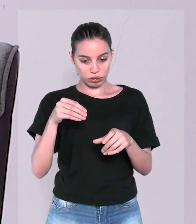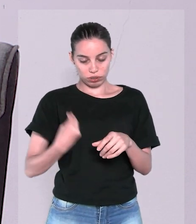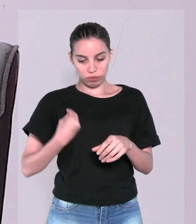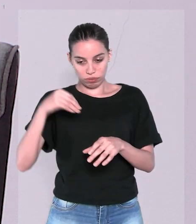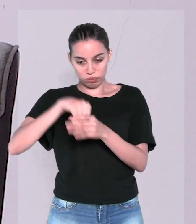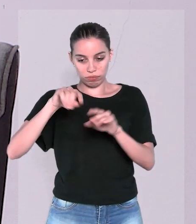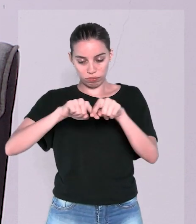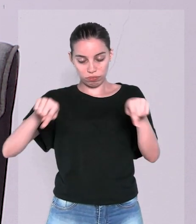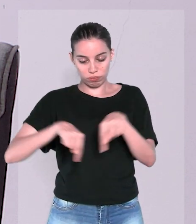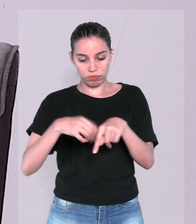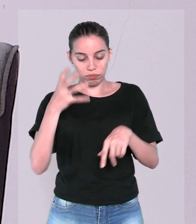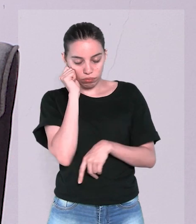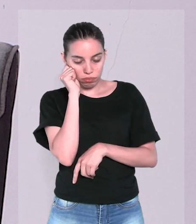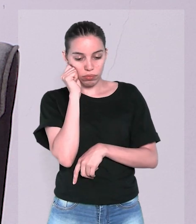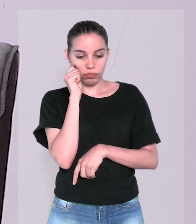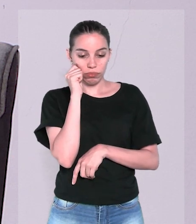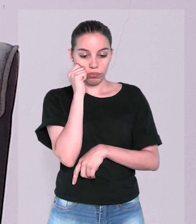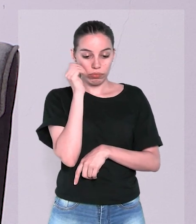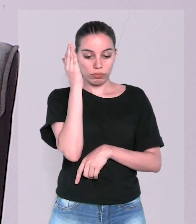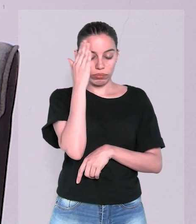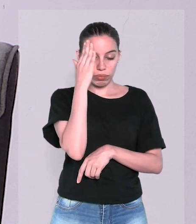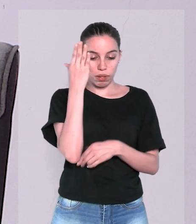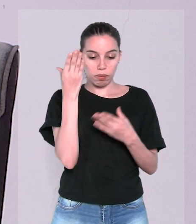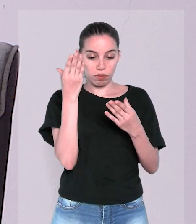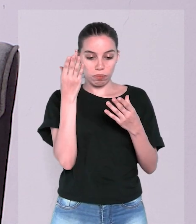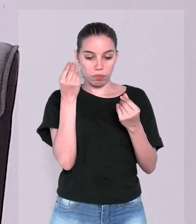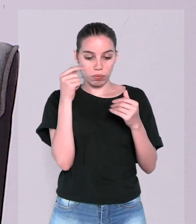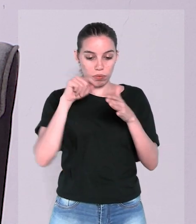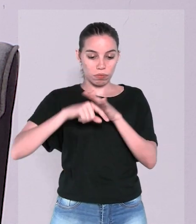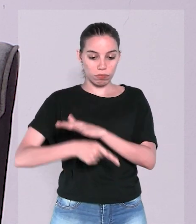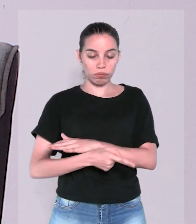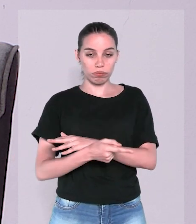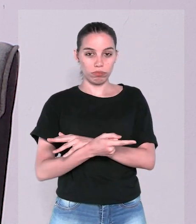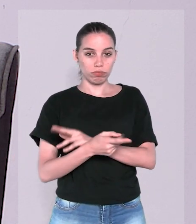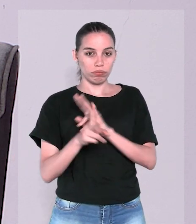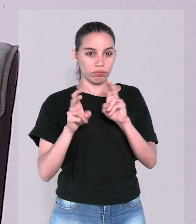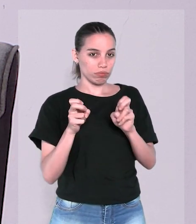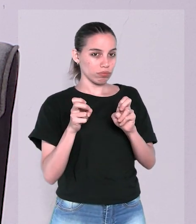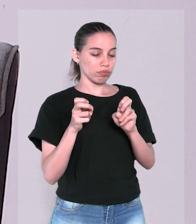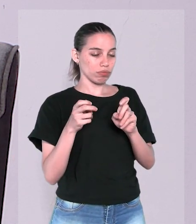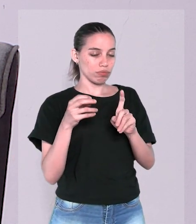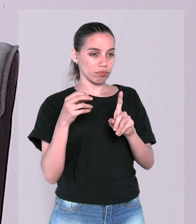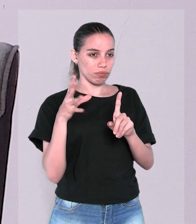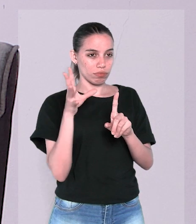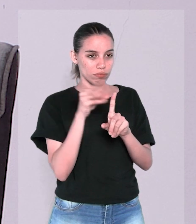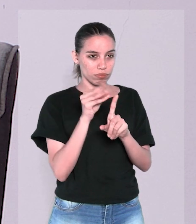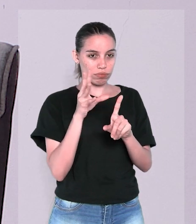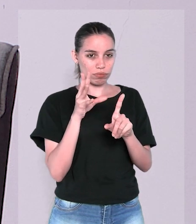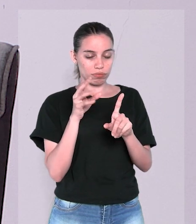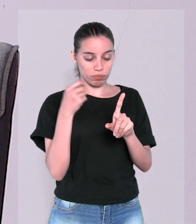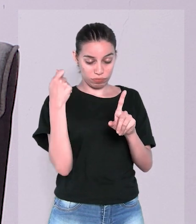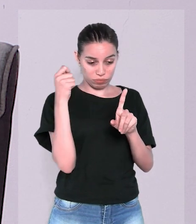violência simbólica, pouco discutida, mas a gente tem na tecnologia uma violência